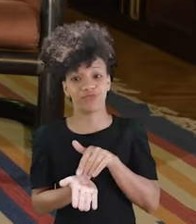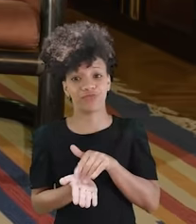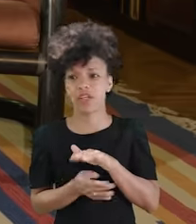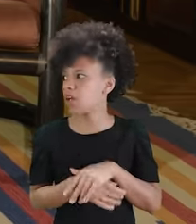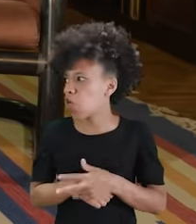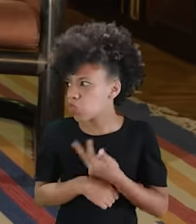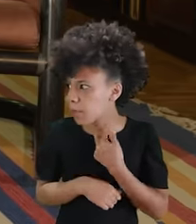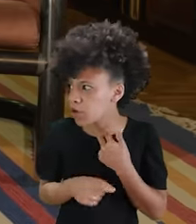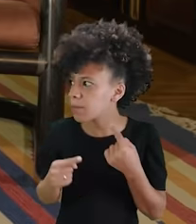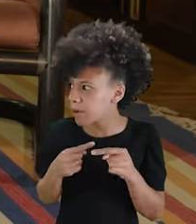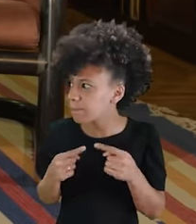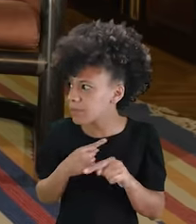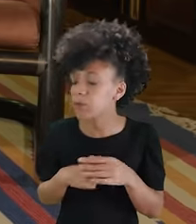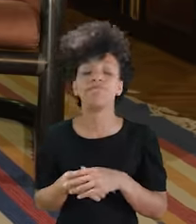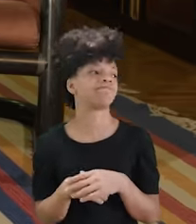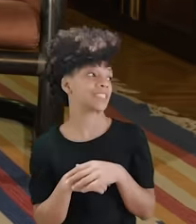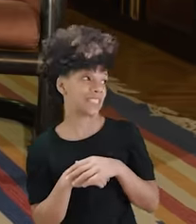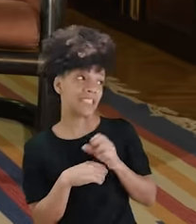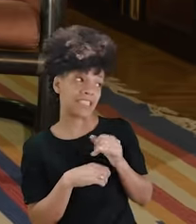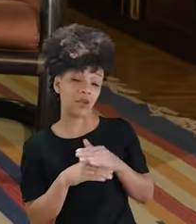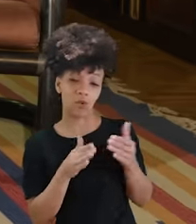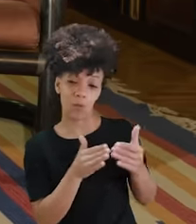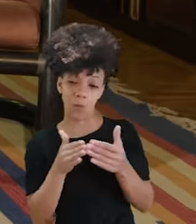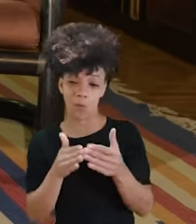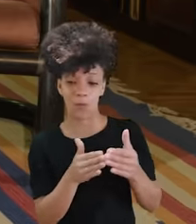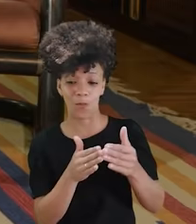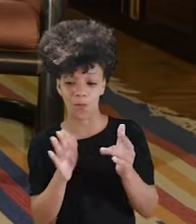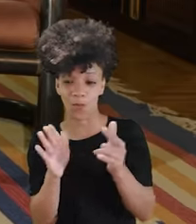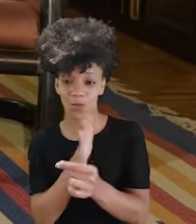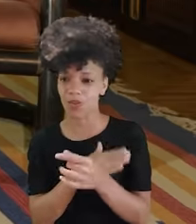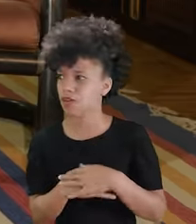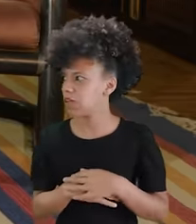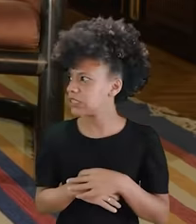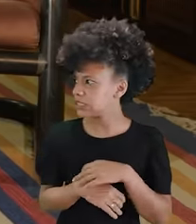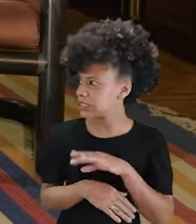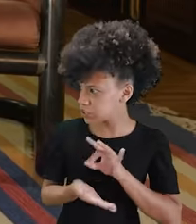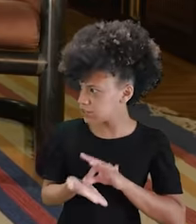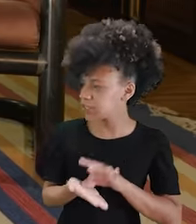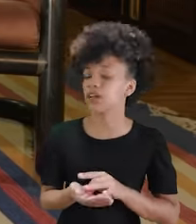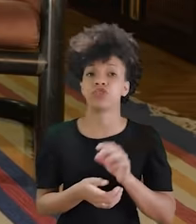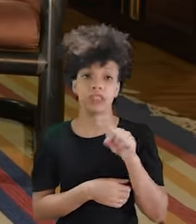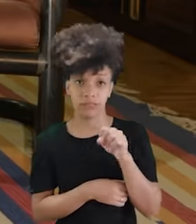não pode tipo assim você descobrir pega o seu barquinho e sai ativa